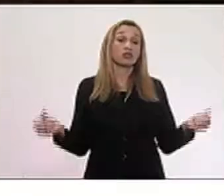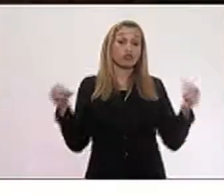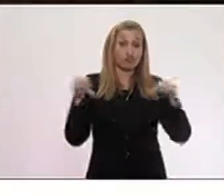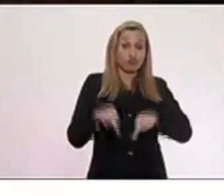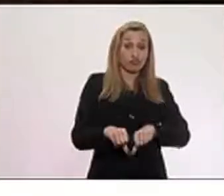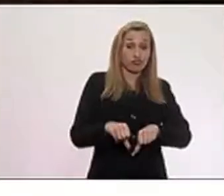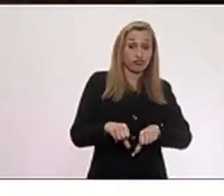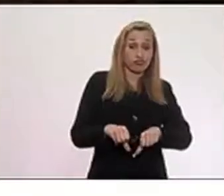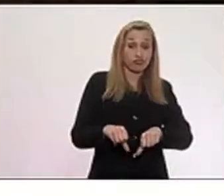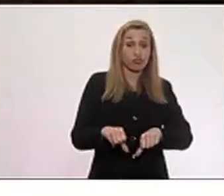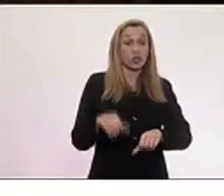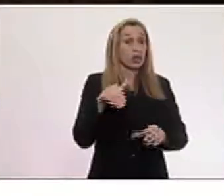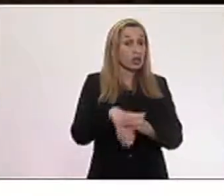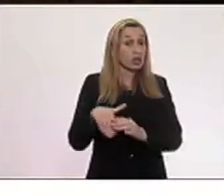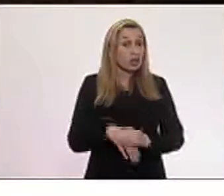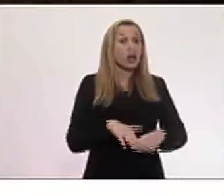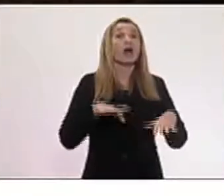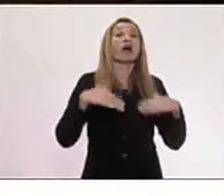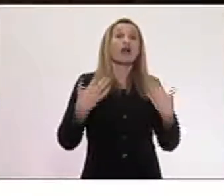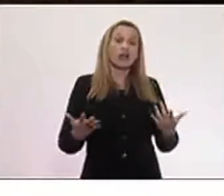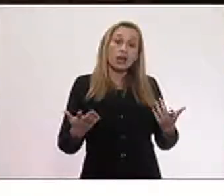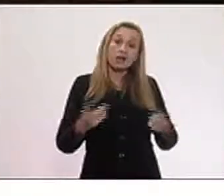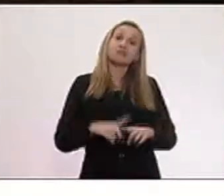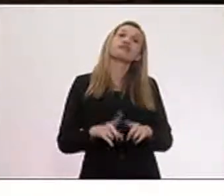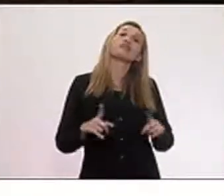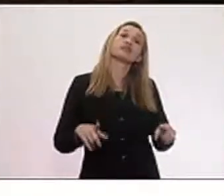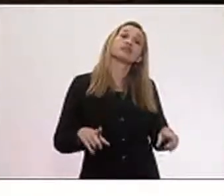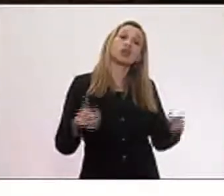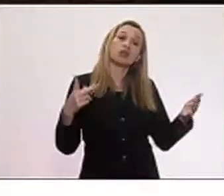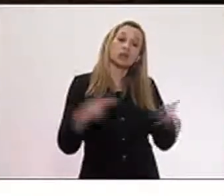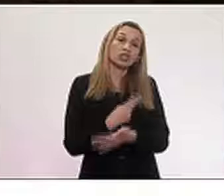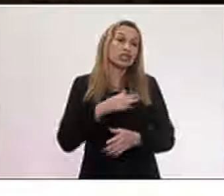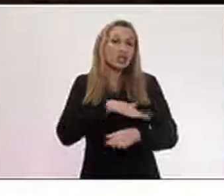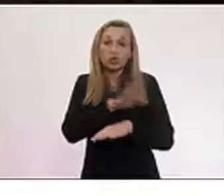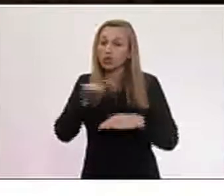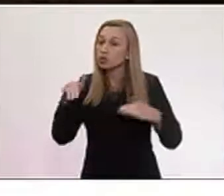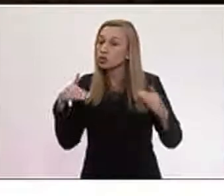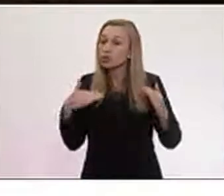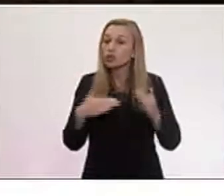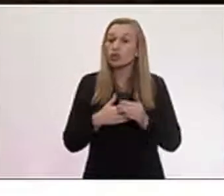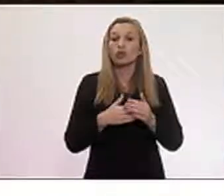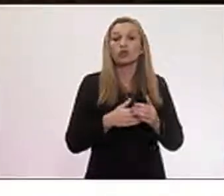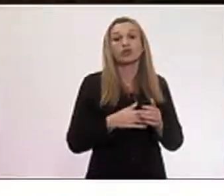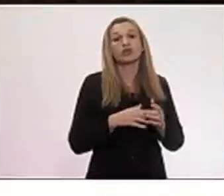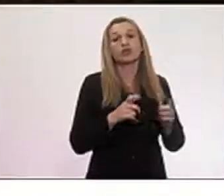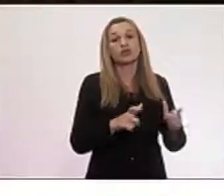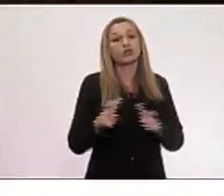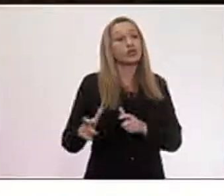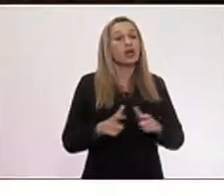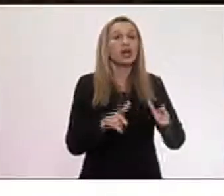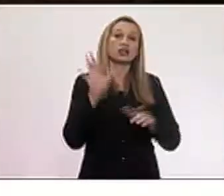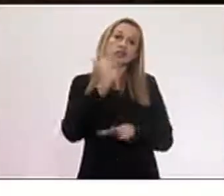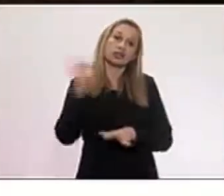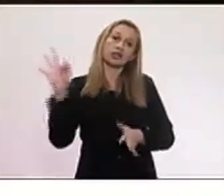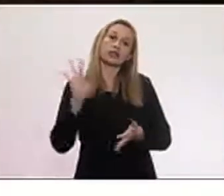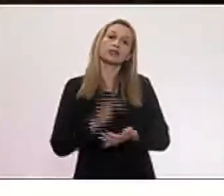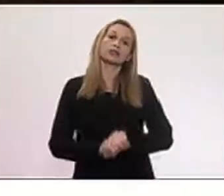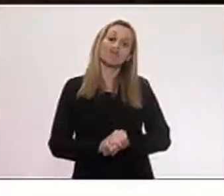Aliás, desastre eleitoral que aconteceu em todas as unidades da